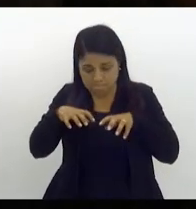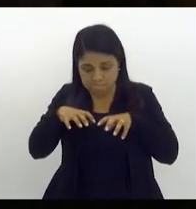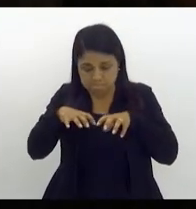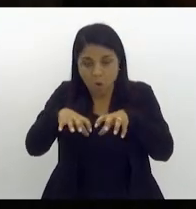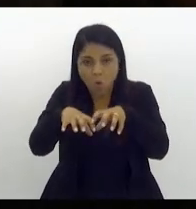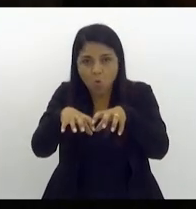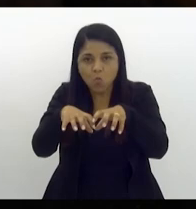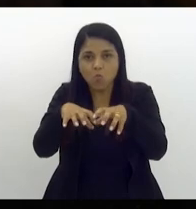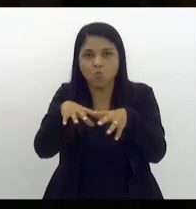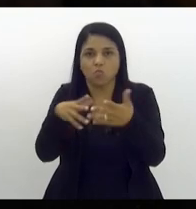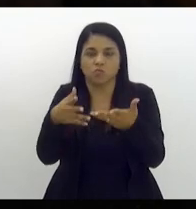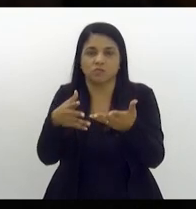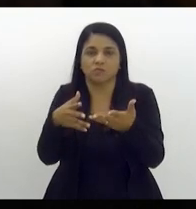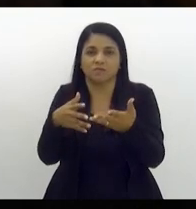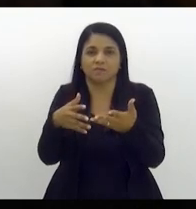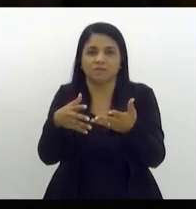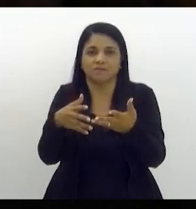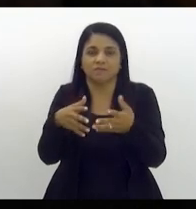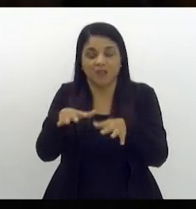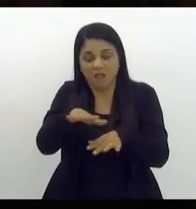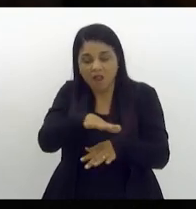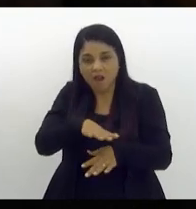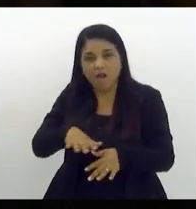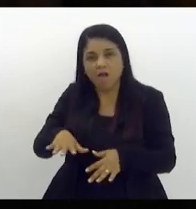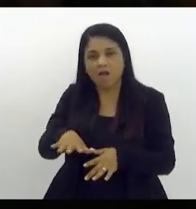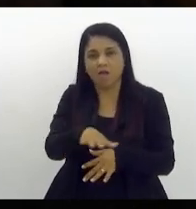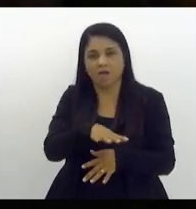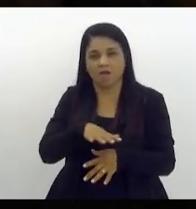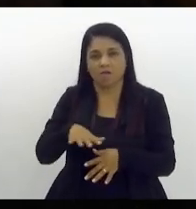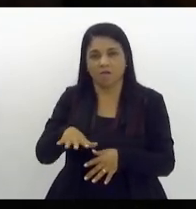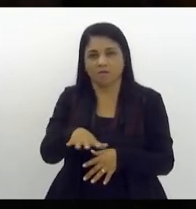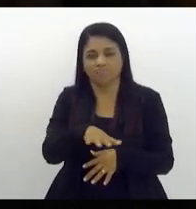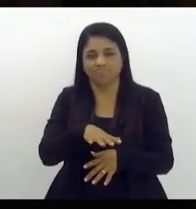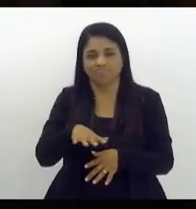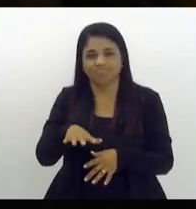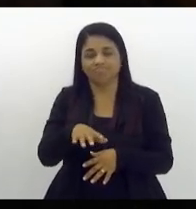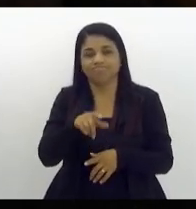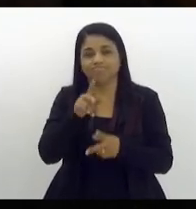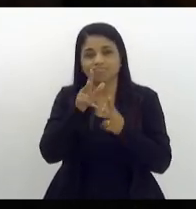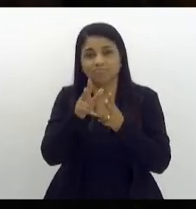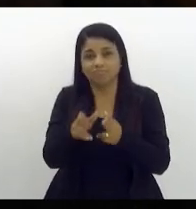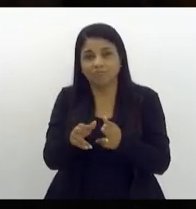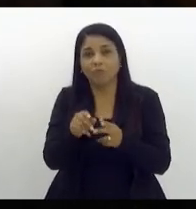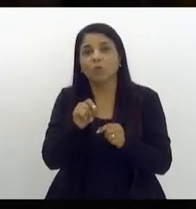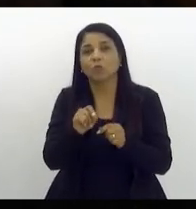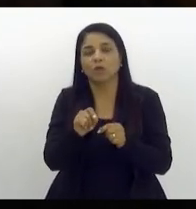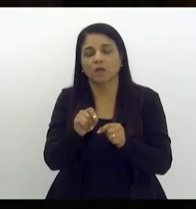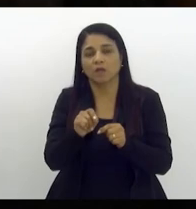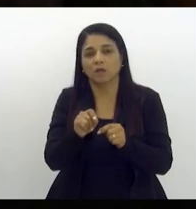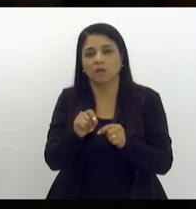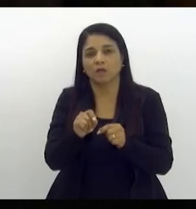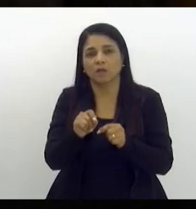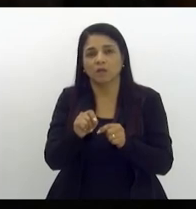mais concentrada, aquela região é como se tivesse sido